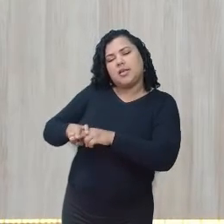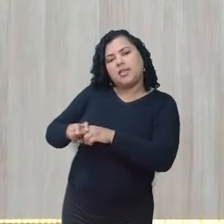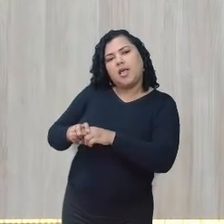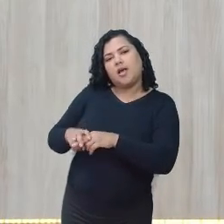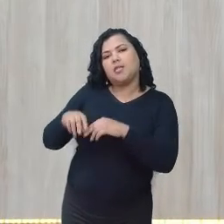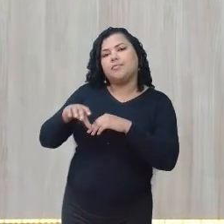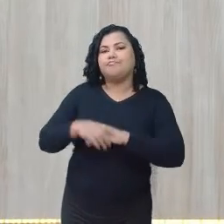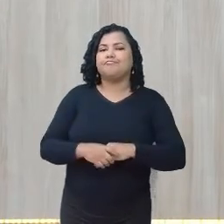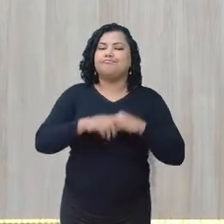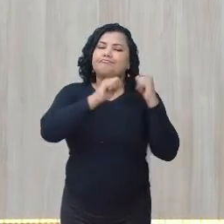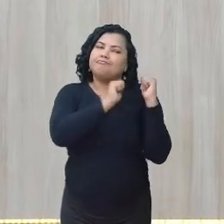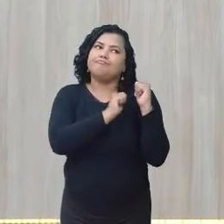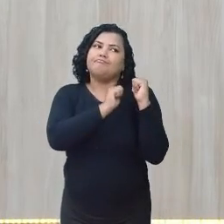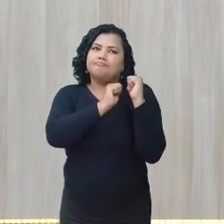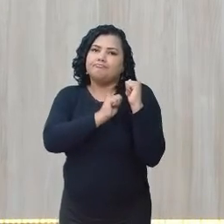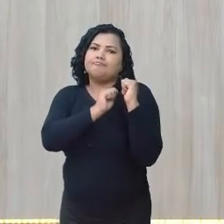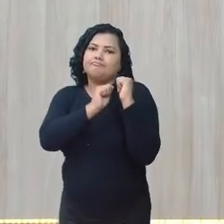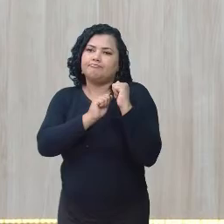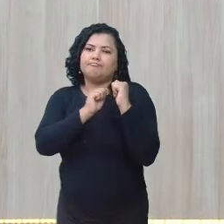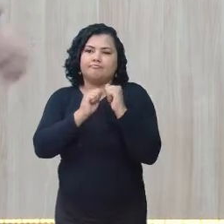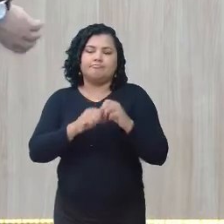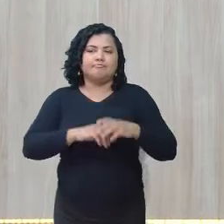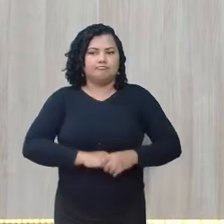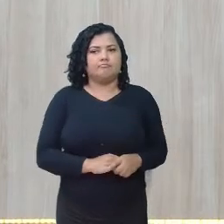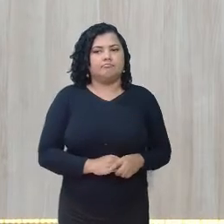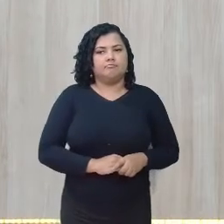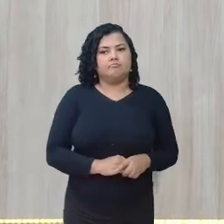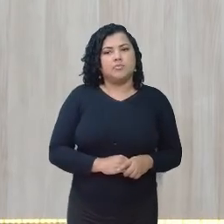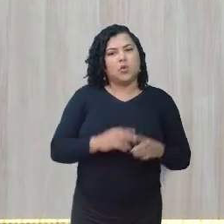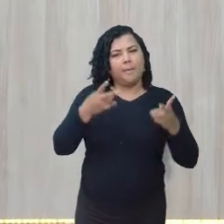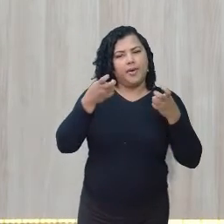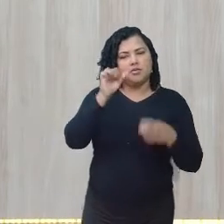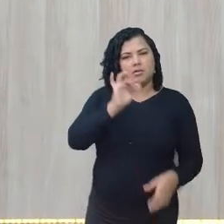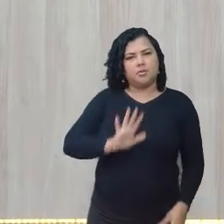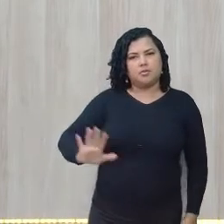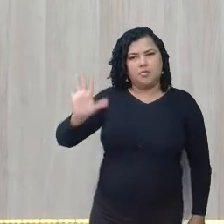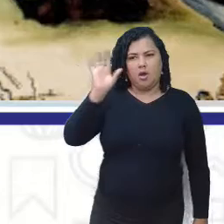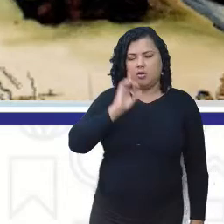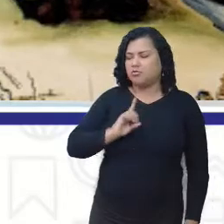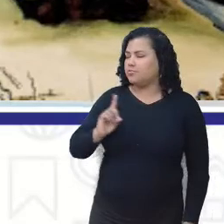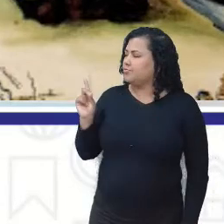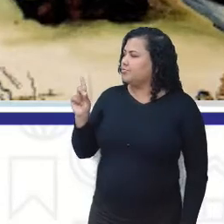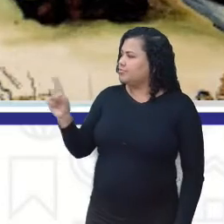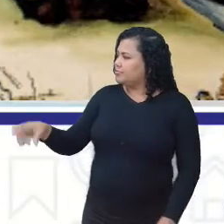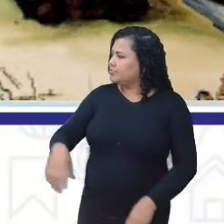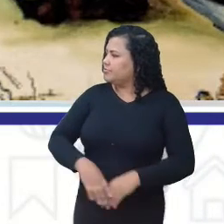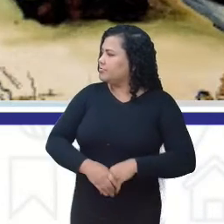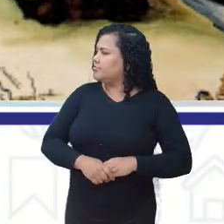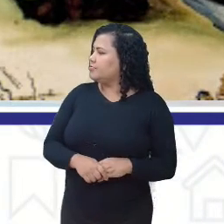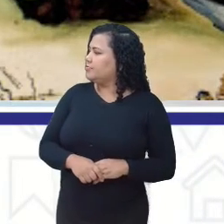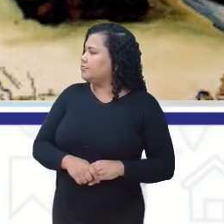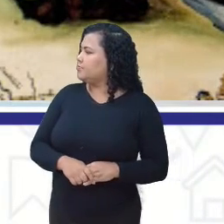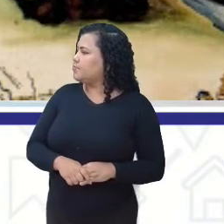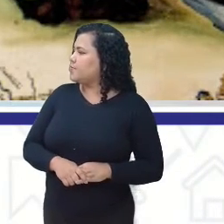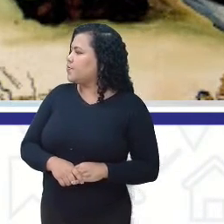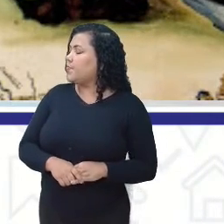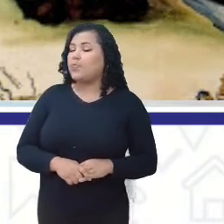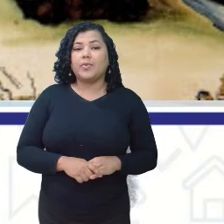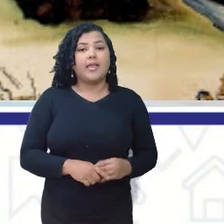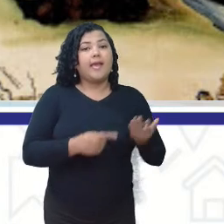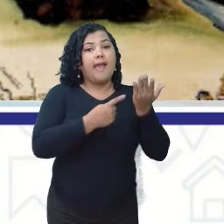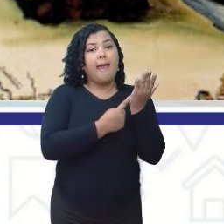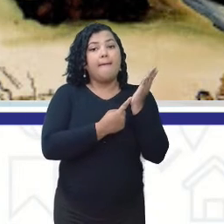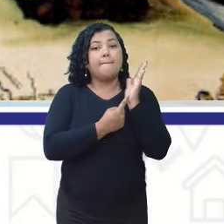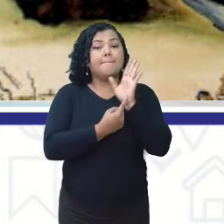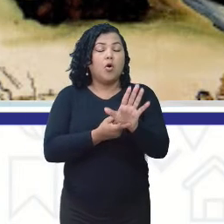carregado, né, por esses escravos. Então observe, aqui a gente tem um desenho que ele faz essa representação da